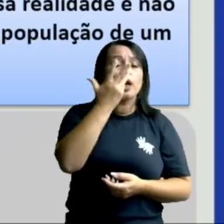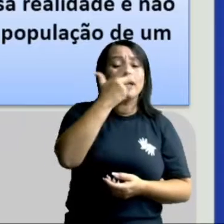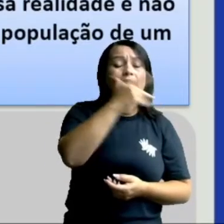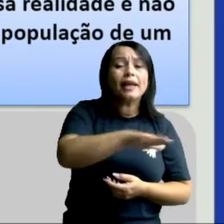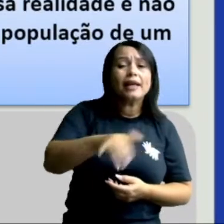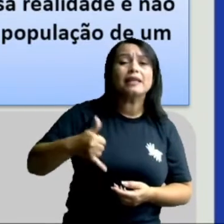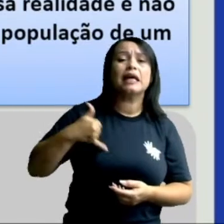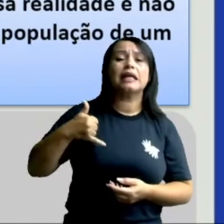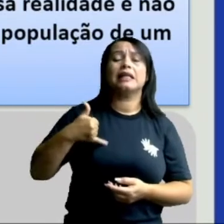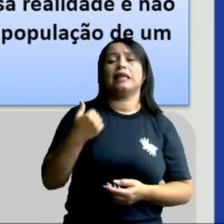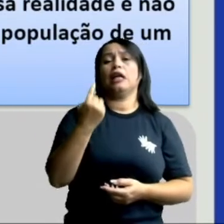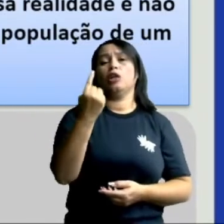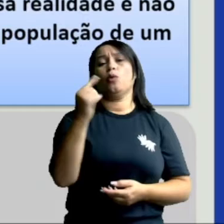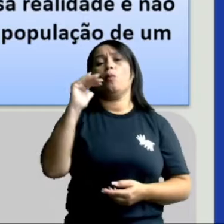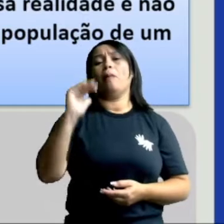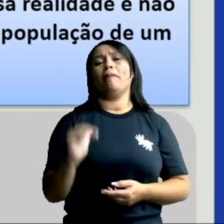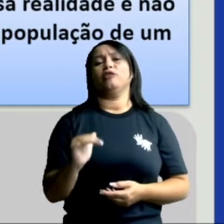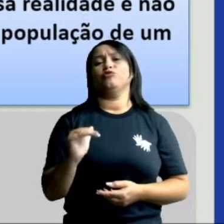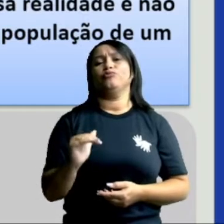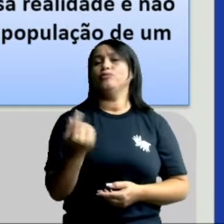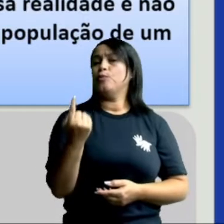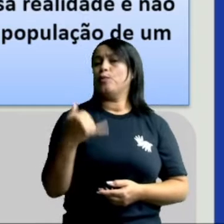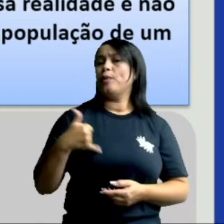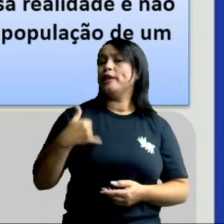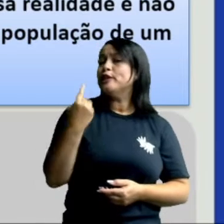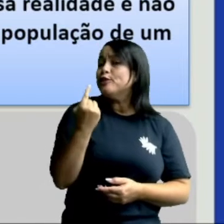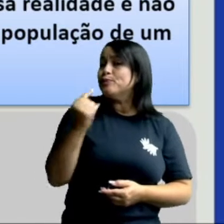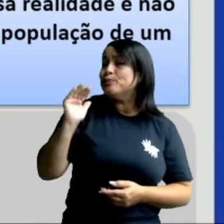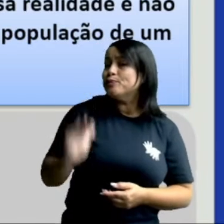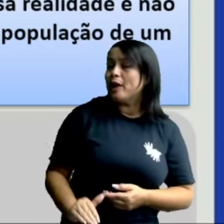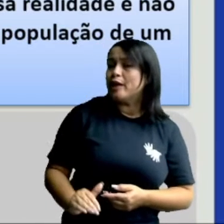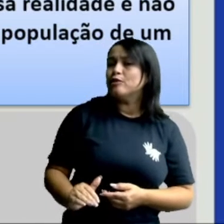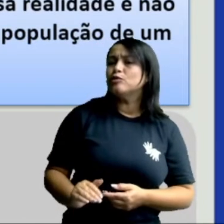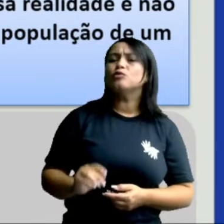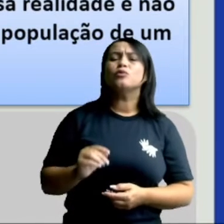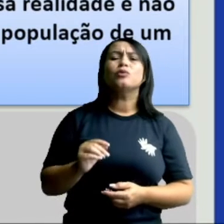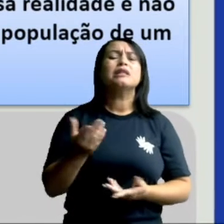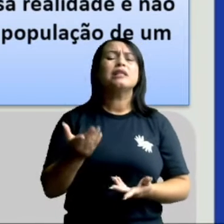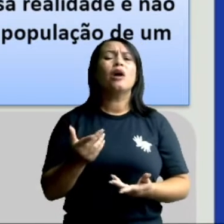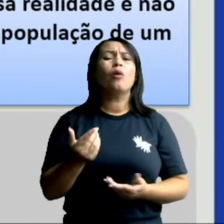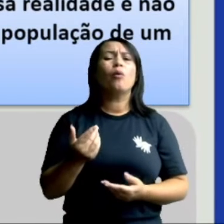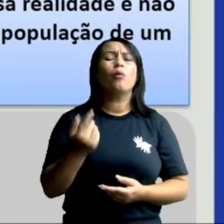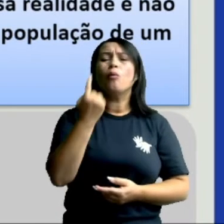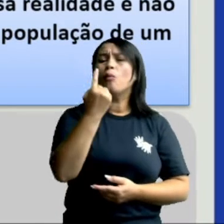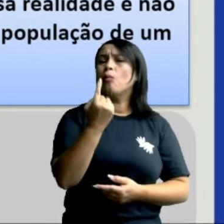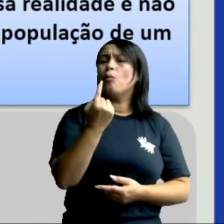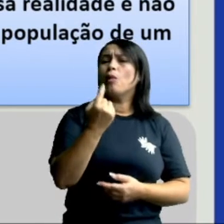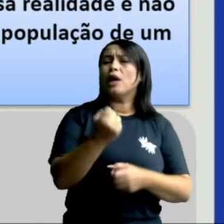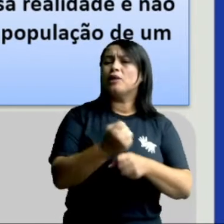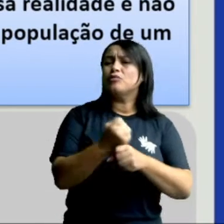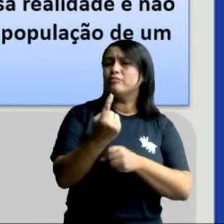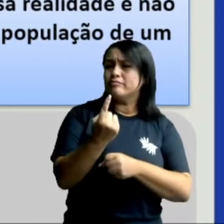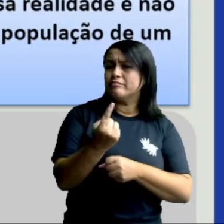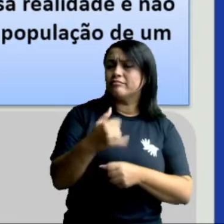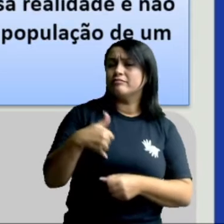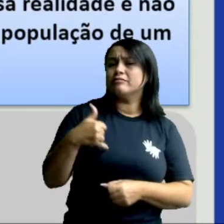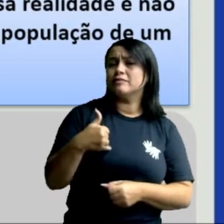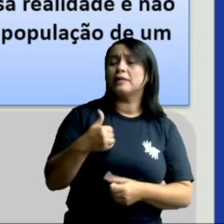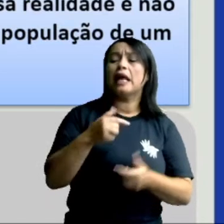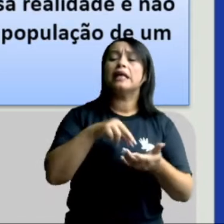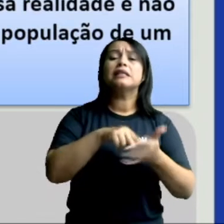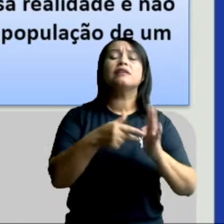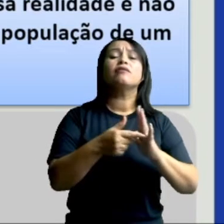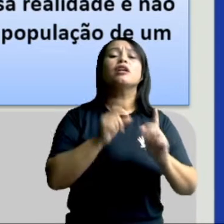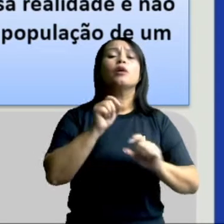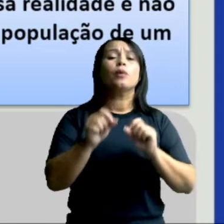menos de 1 ano de idade, certo? Então, 1 ano de idade, o que é que quer dizer 1 ano de idade? Esse período de 1